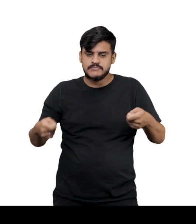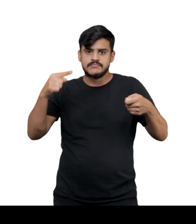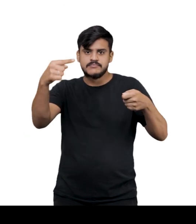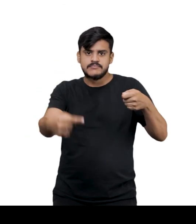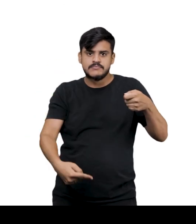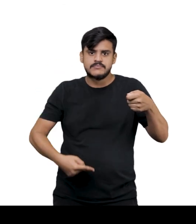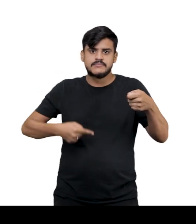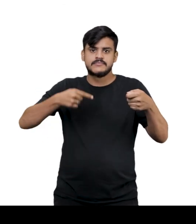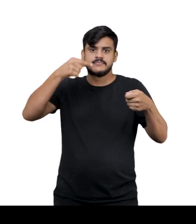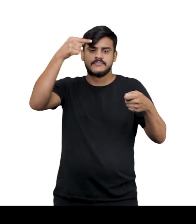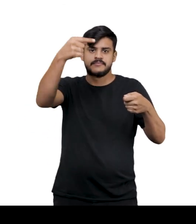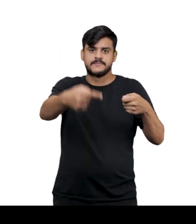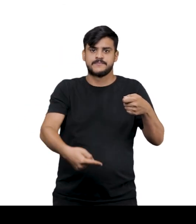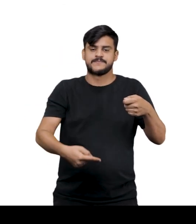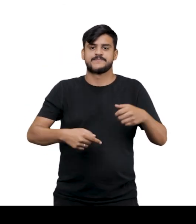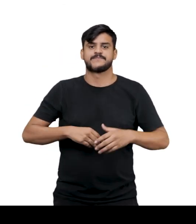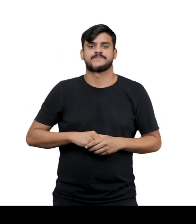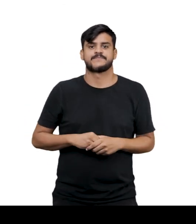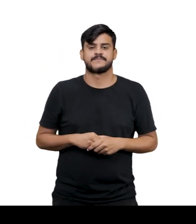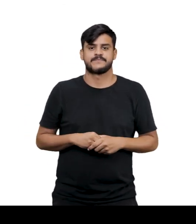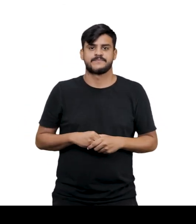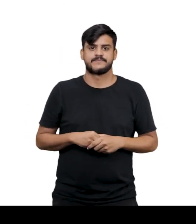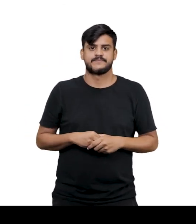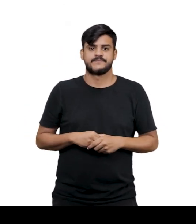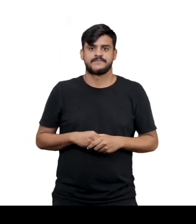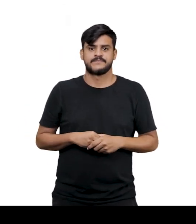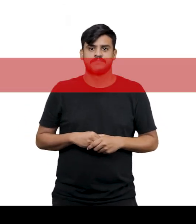assumir contornos tridimensionais.